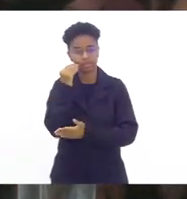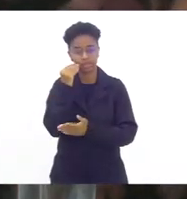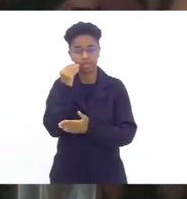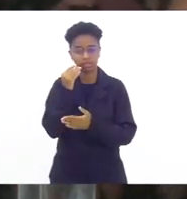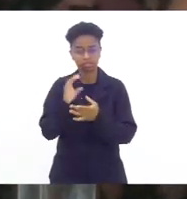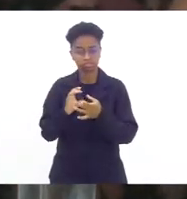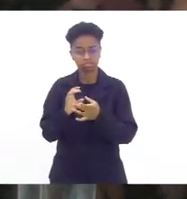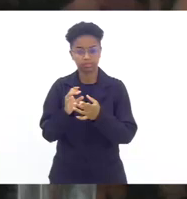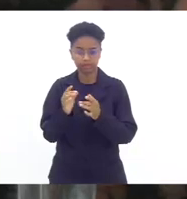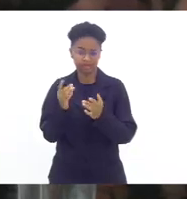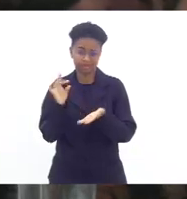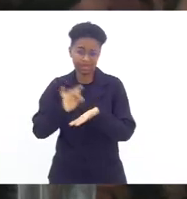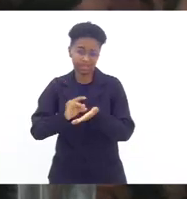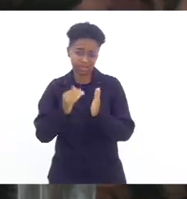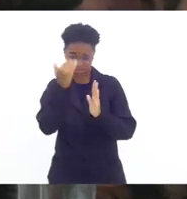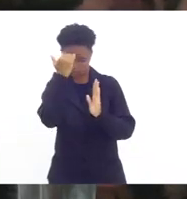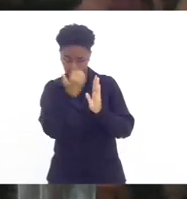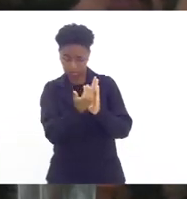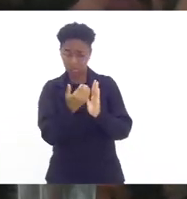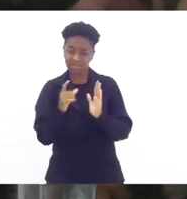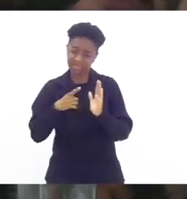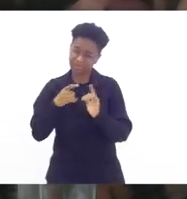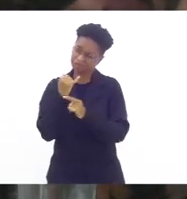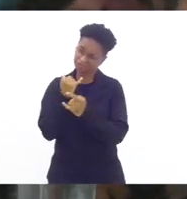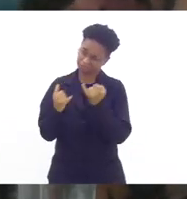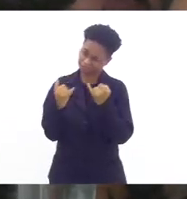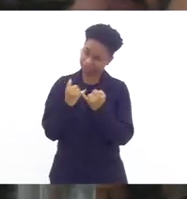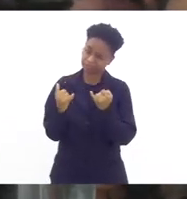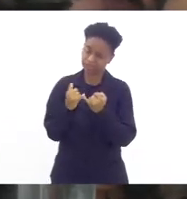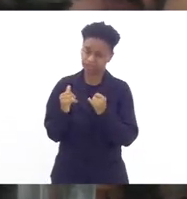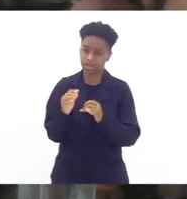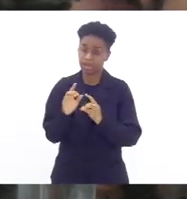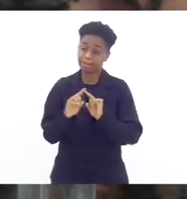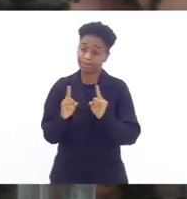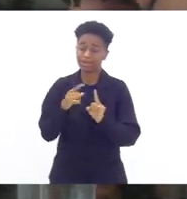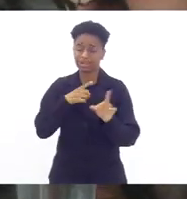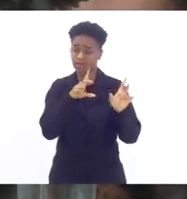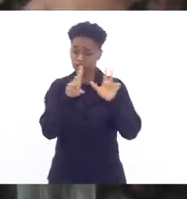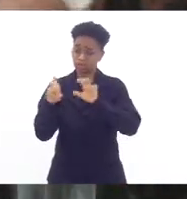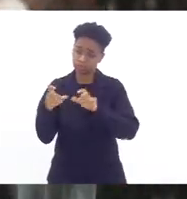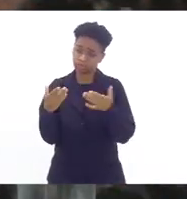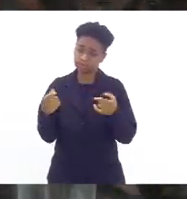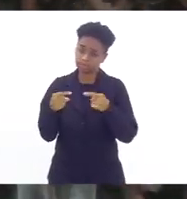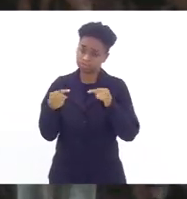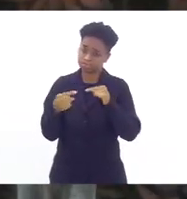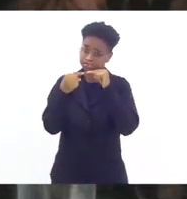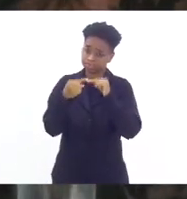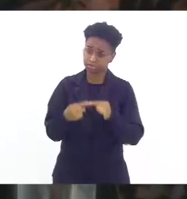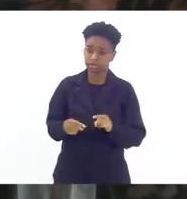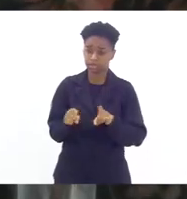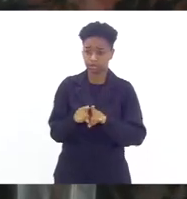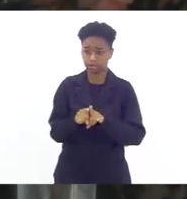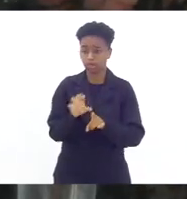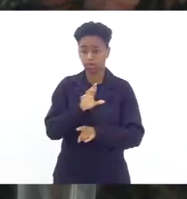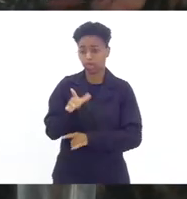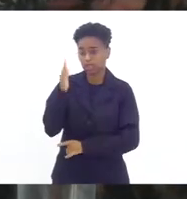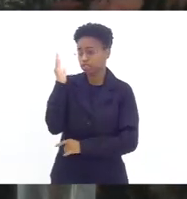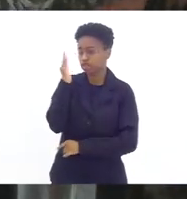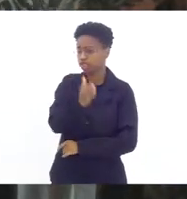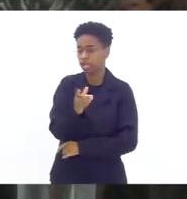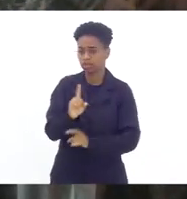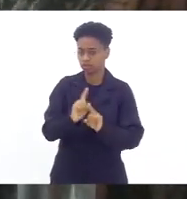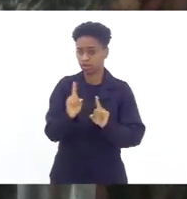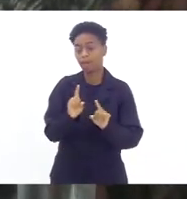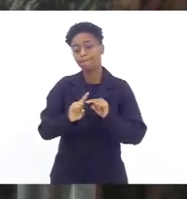parcialmente comprida uma brevemente isso tem que ver com nosso assunto aqui também de alguma maneira não é diretamente ligado